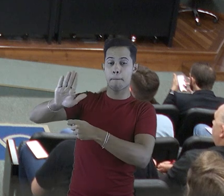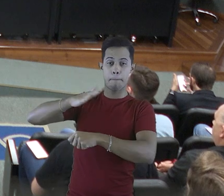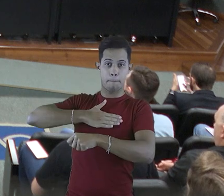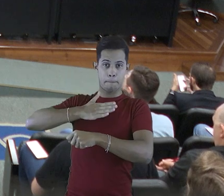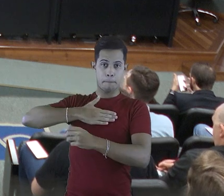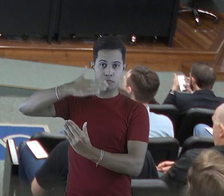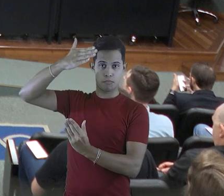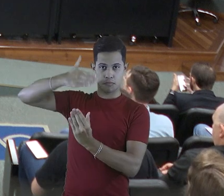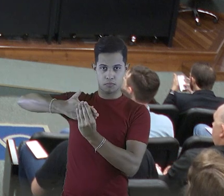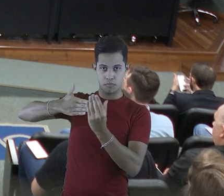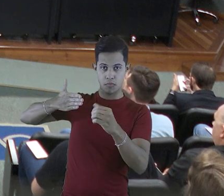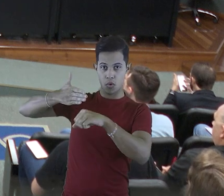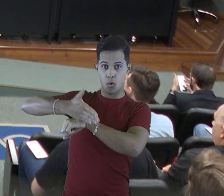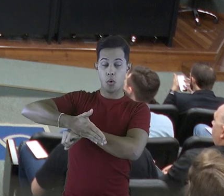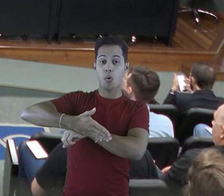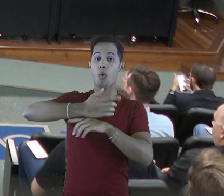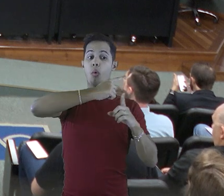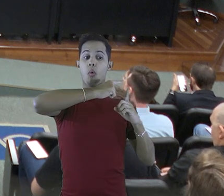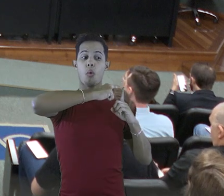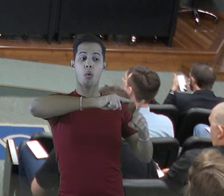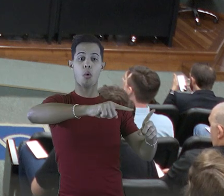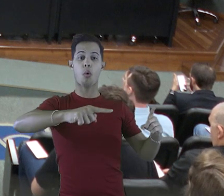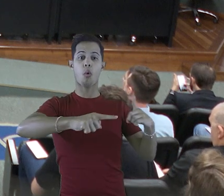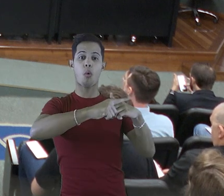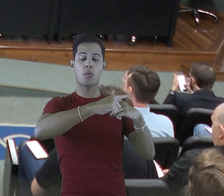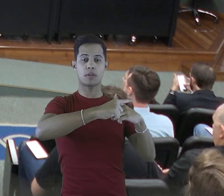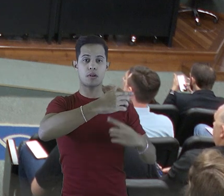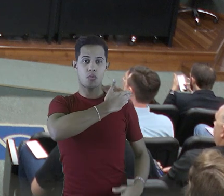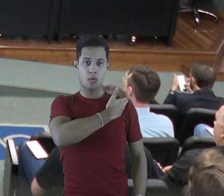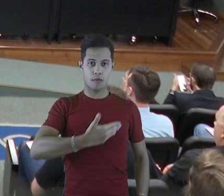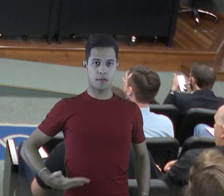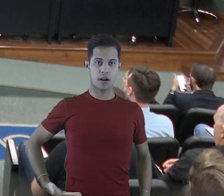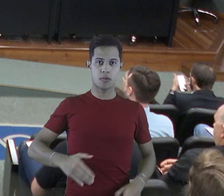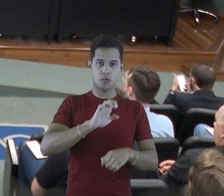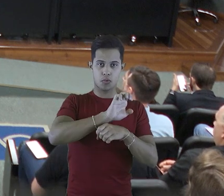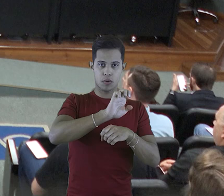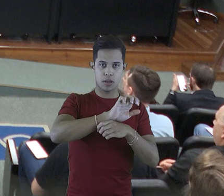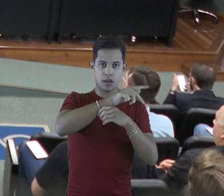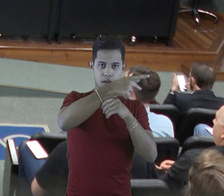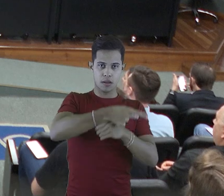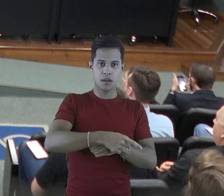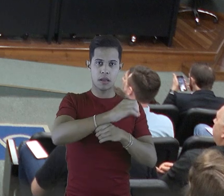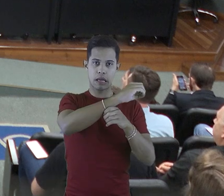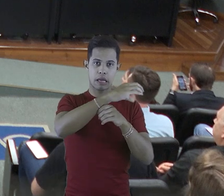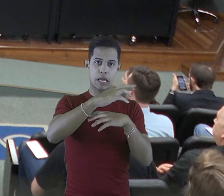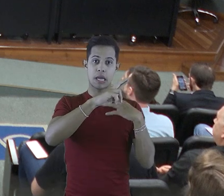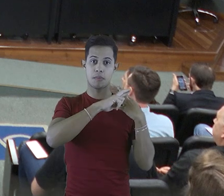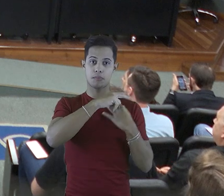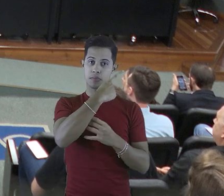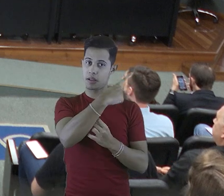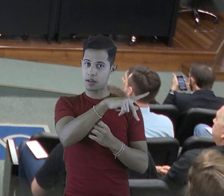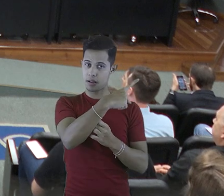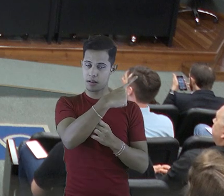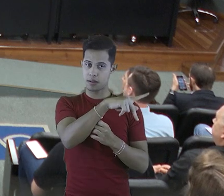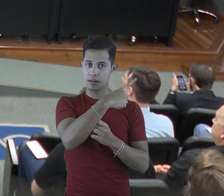vou entrar com a ação contra o governo do Estado. Isso. Para a responsabilidade... Sim.